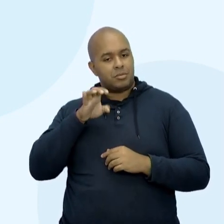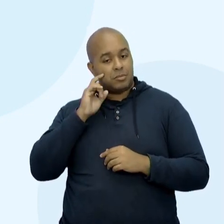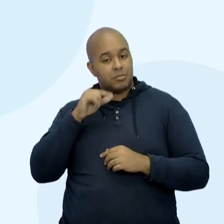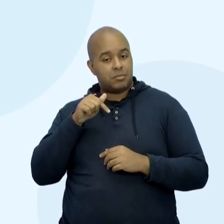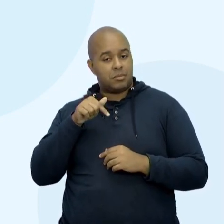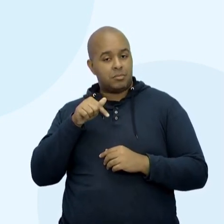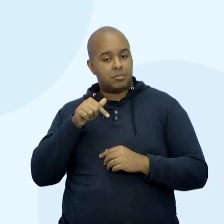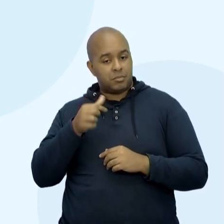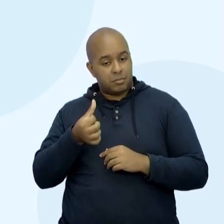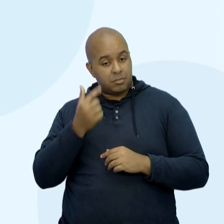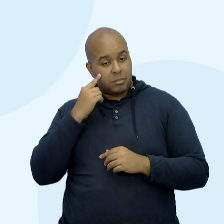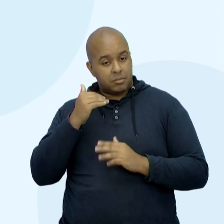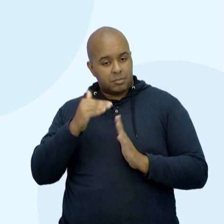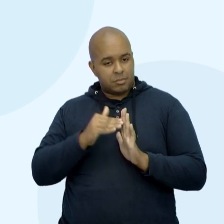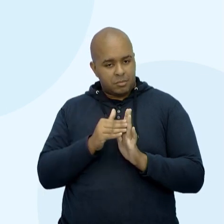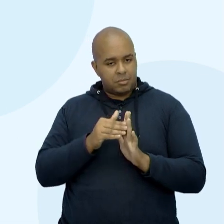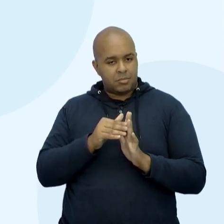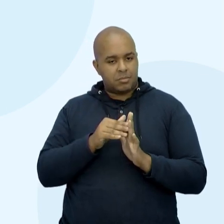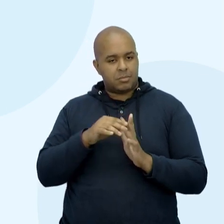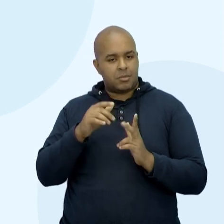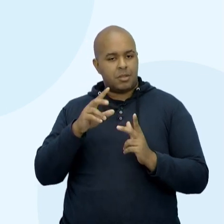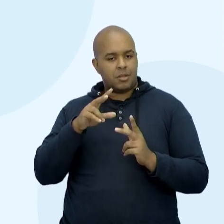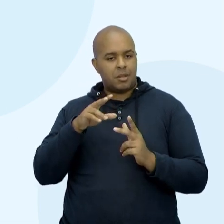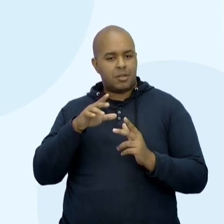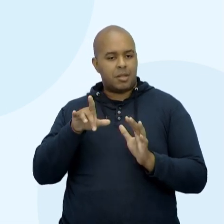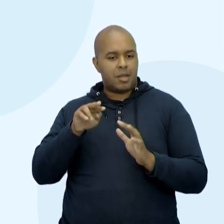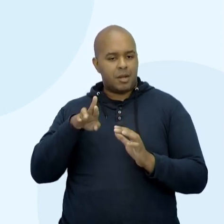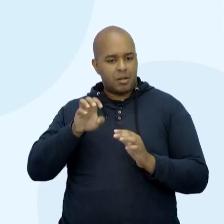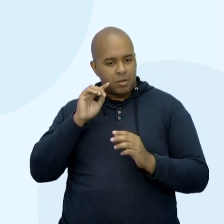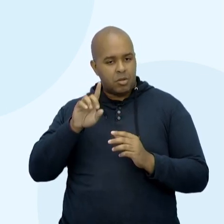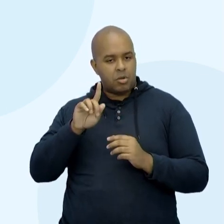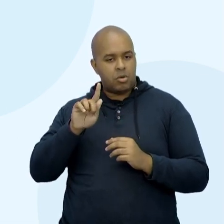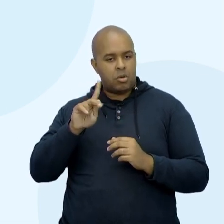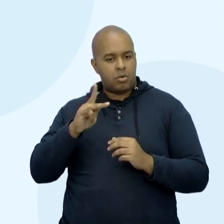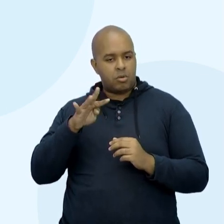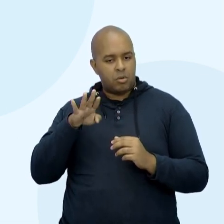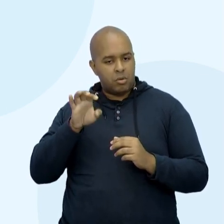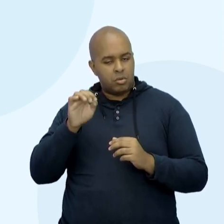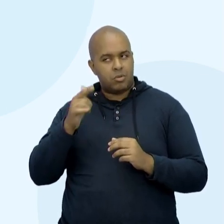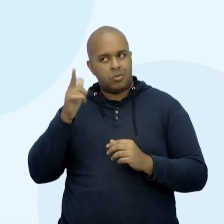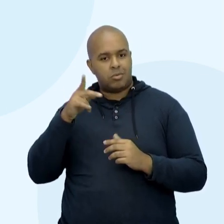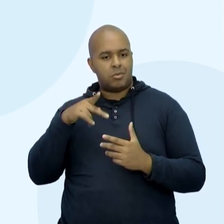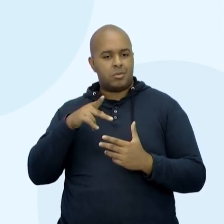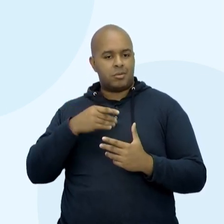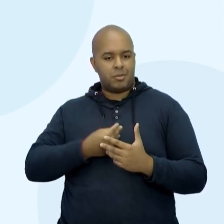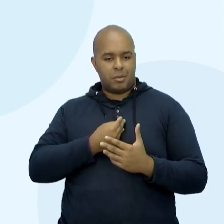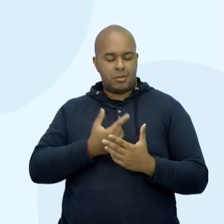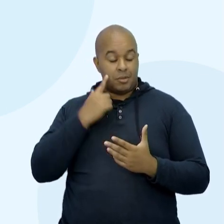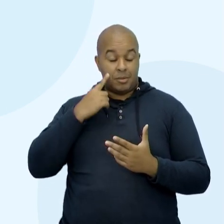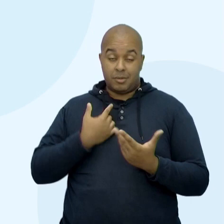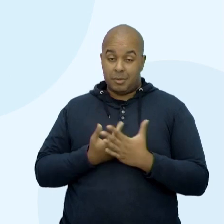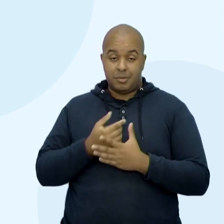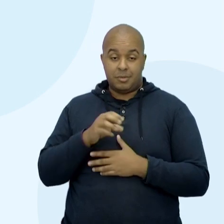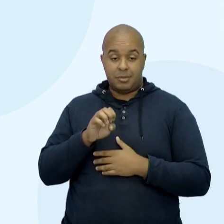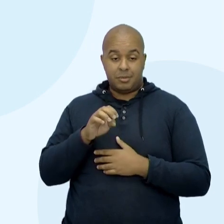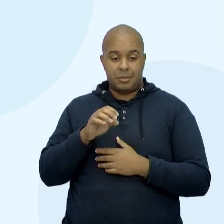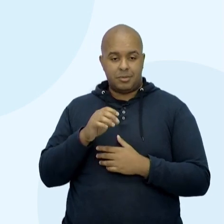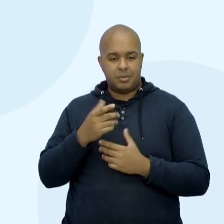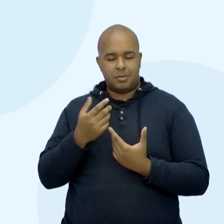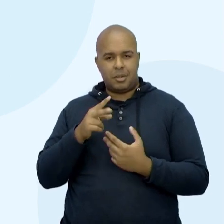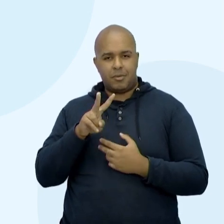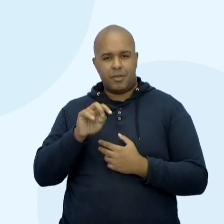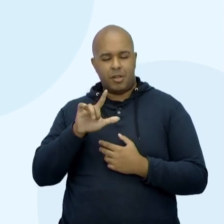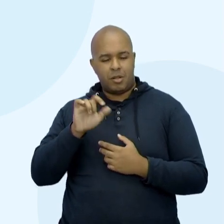76 e os demais. Olha, Inferno na Torre, Vingadores, a Era de Ultron, Ghost, nossa, Sessão da Tarde total aqui. Velozes e